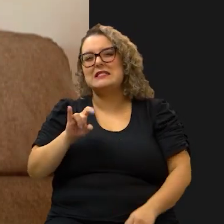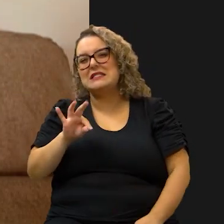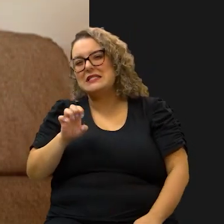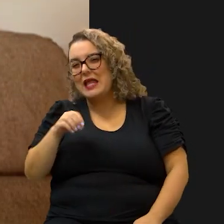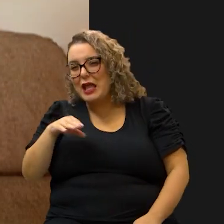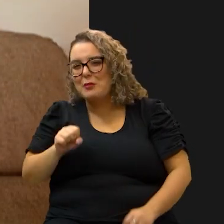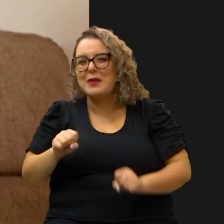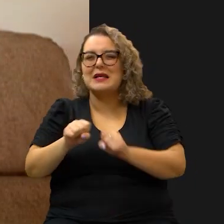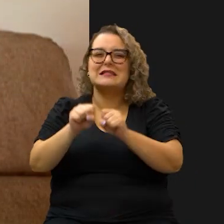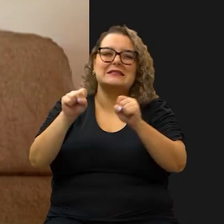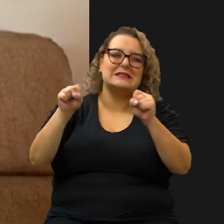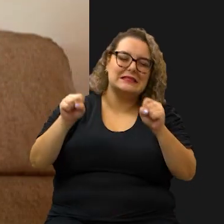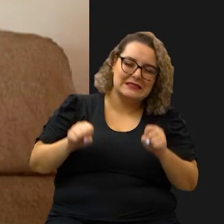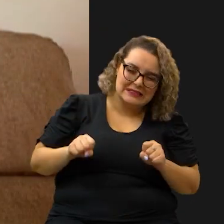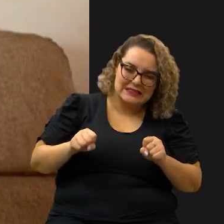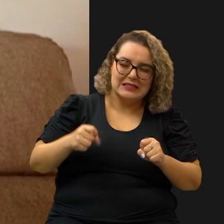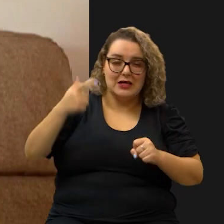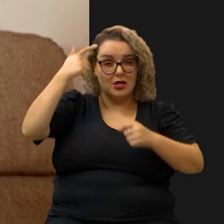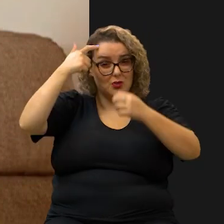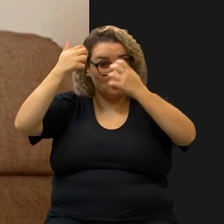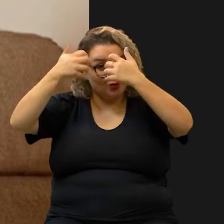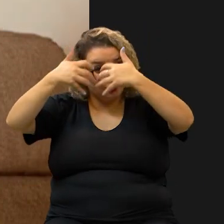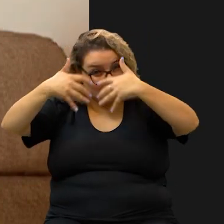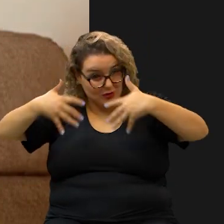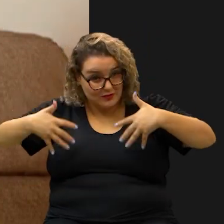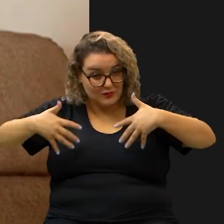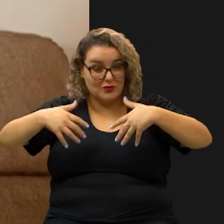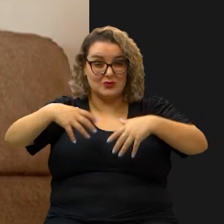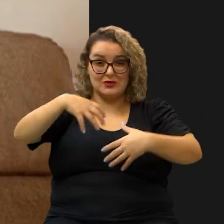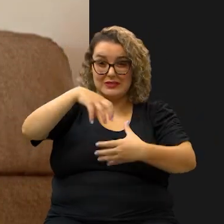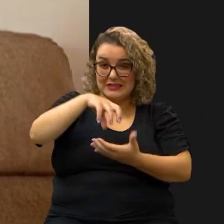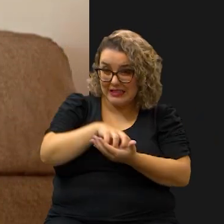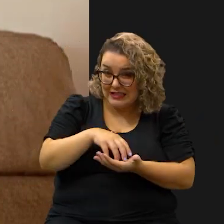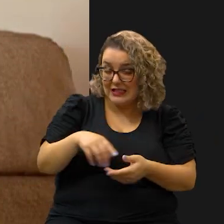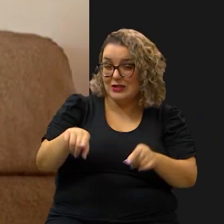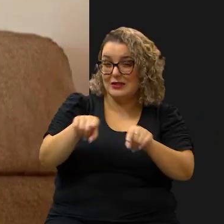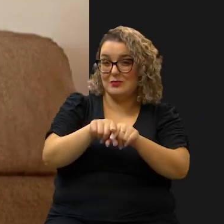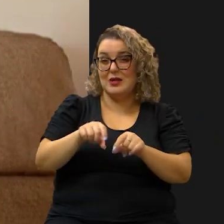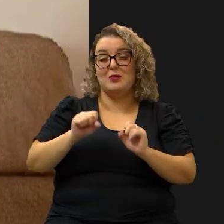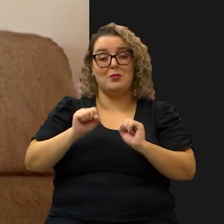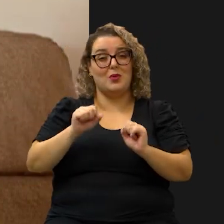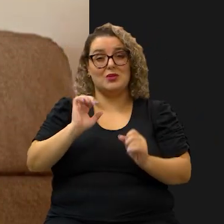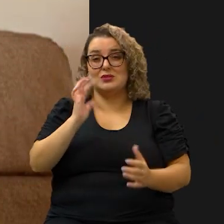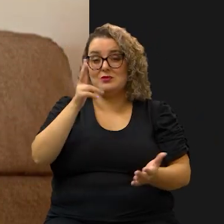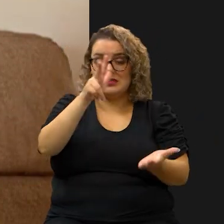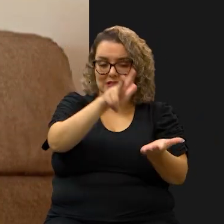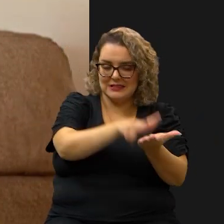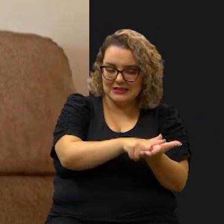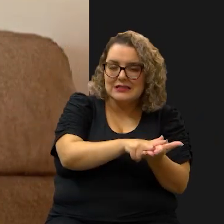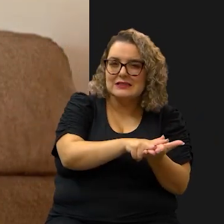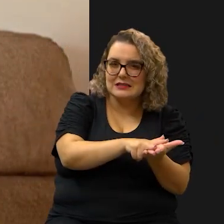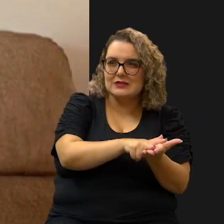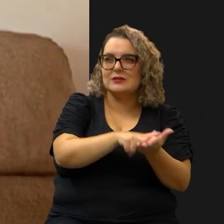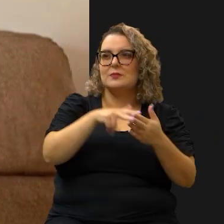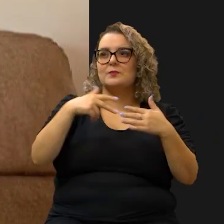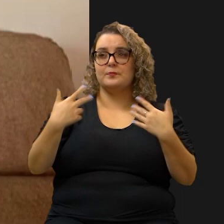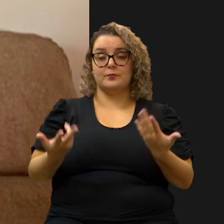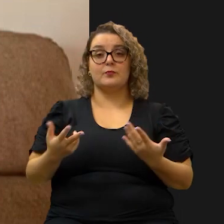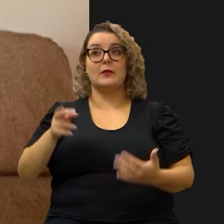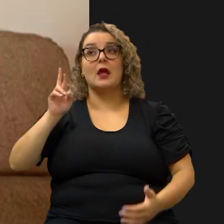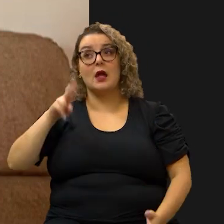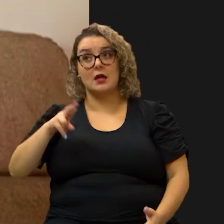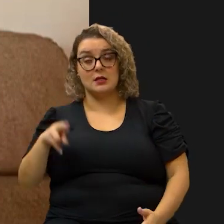muito sistêmica, que pode acometer rim, sistema nervoso central, então pode gerar internações,